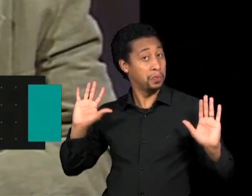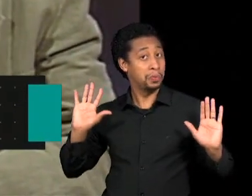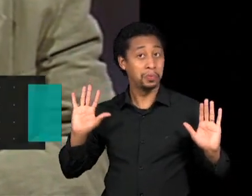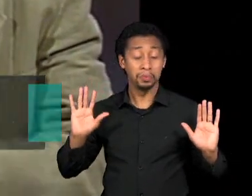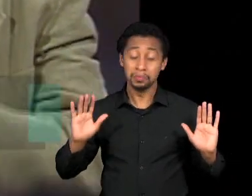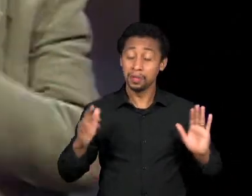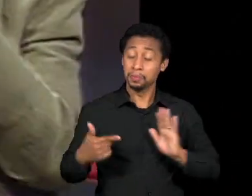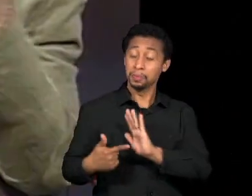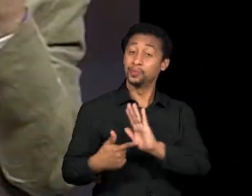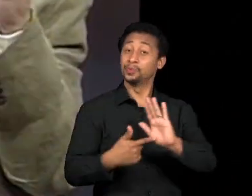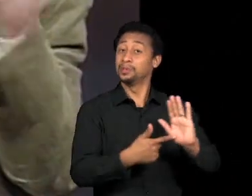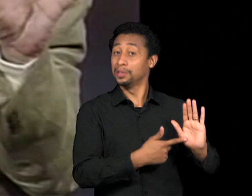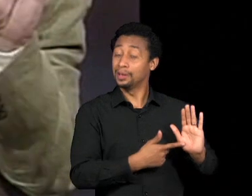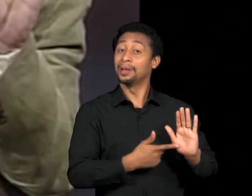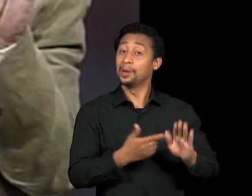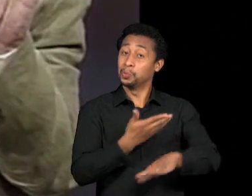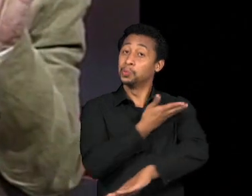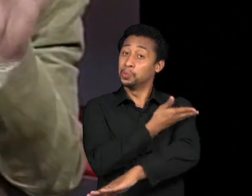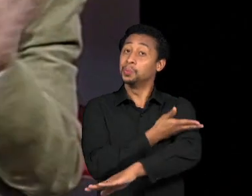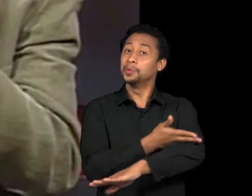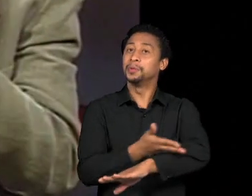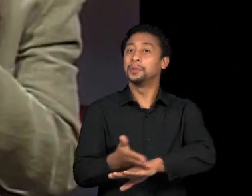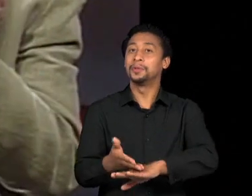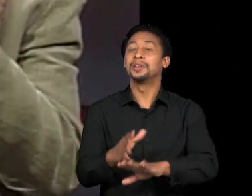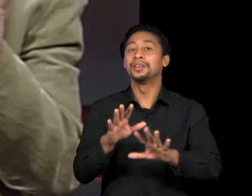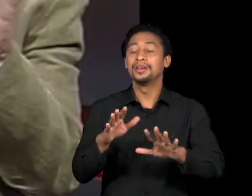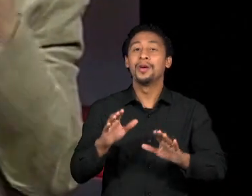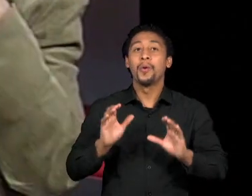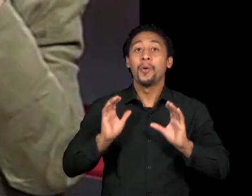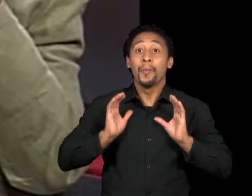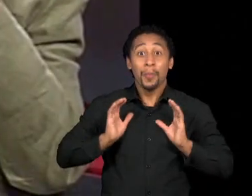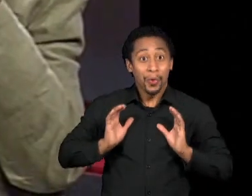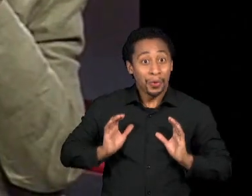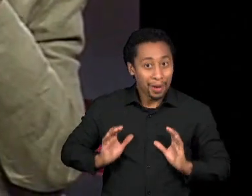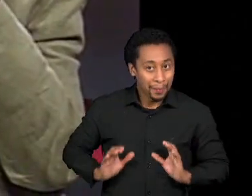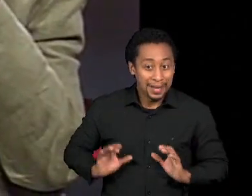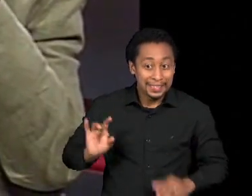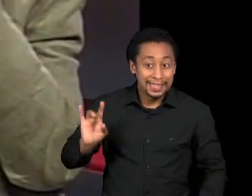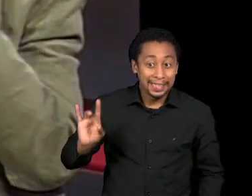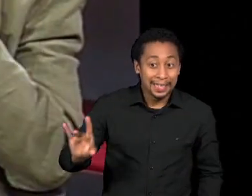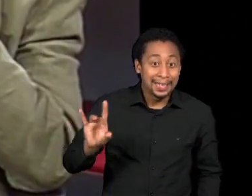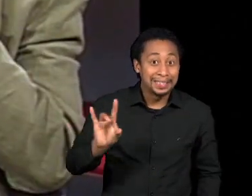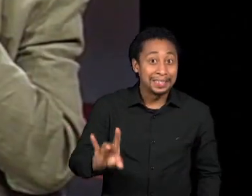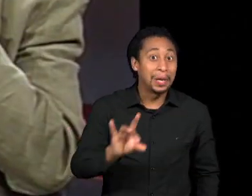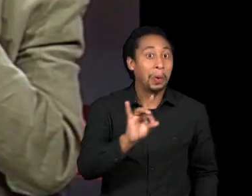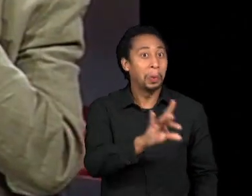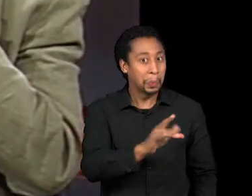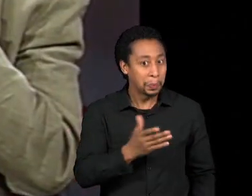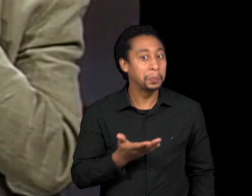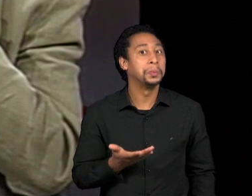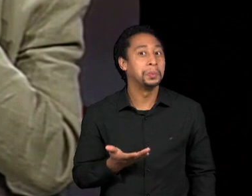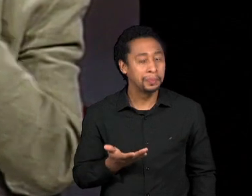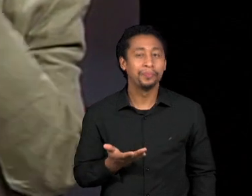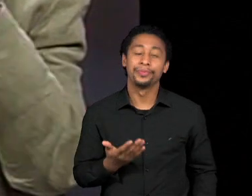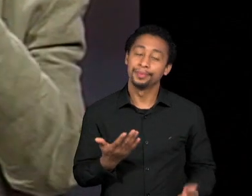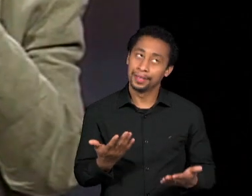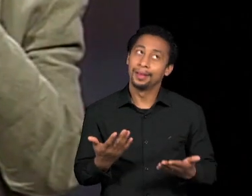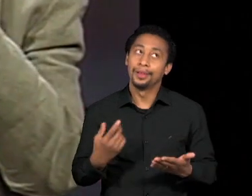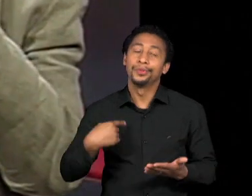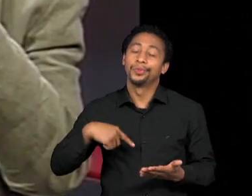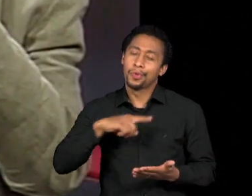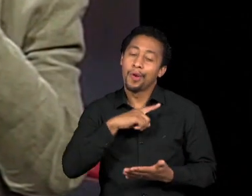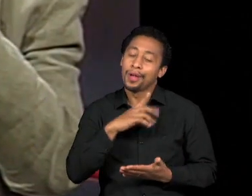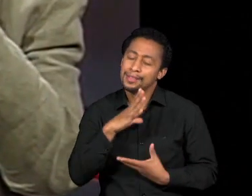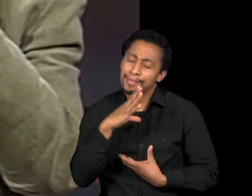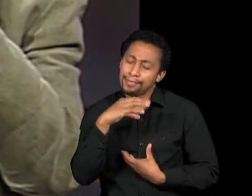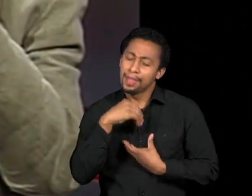fungo, tal. E o comportamento deles, que dentro de cada um de nós, brasileiros, tem um índiozinho